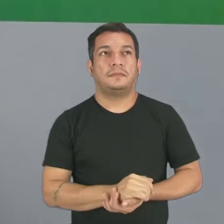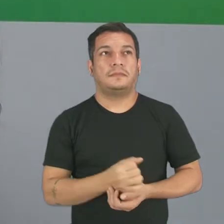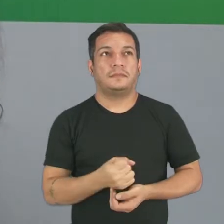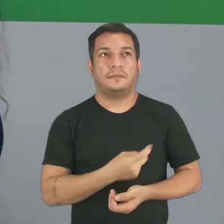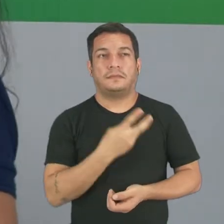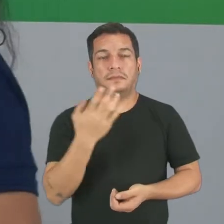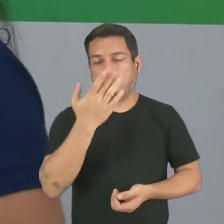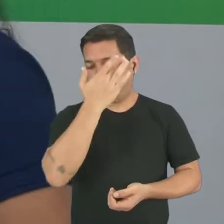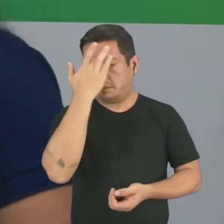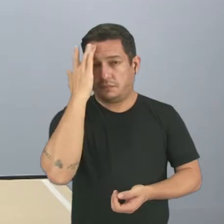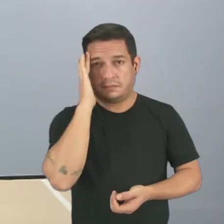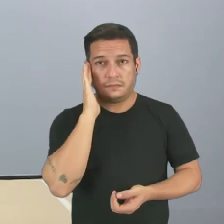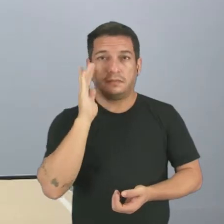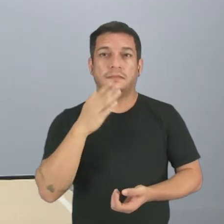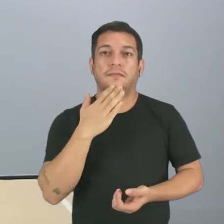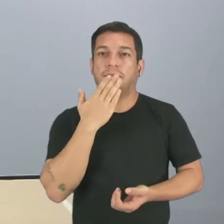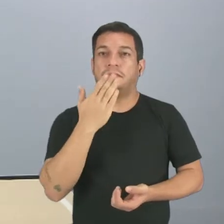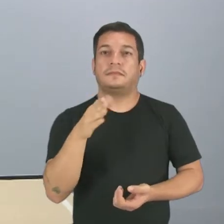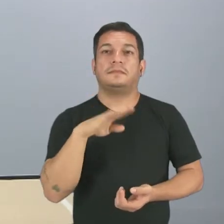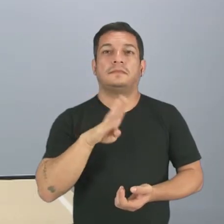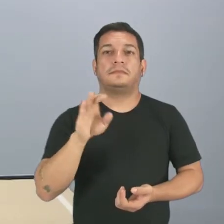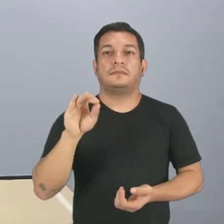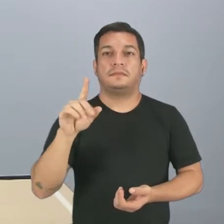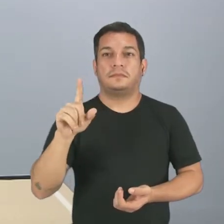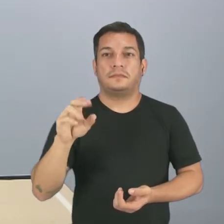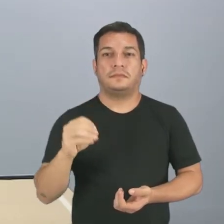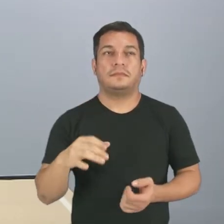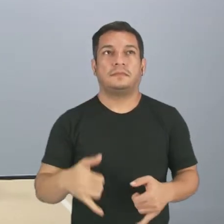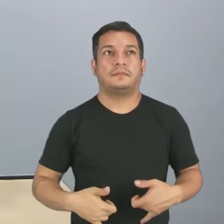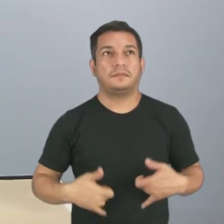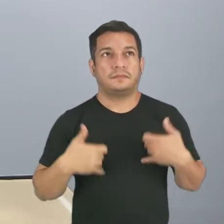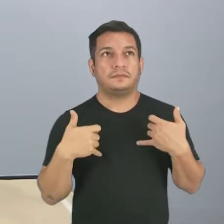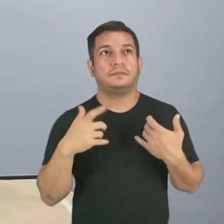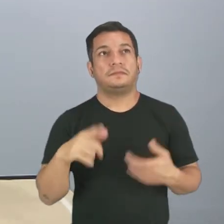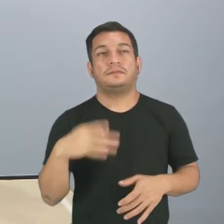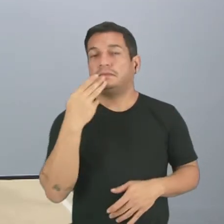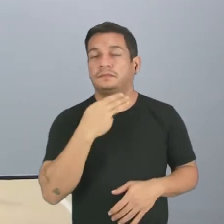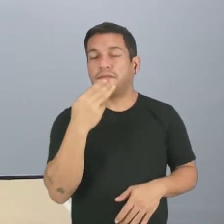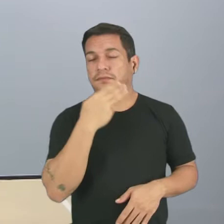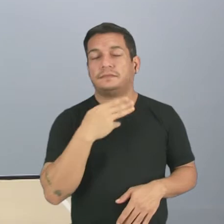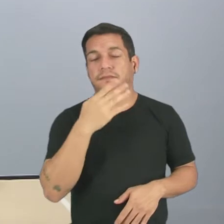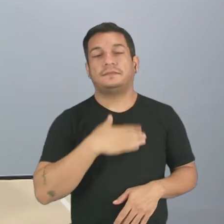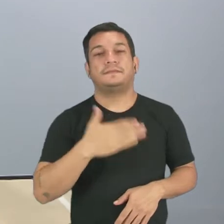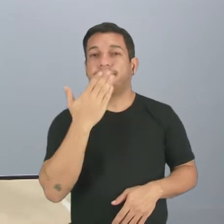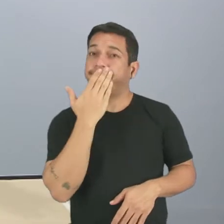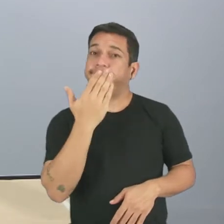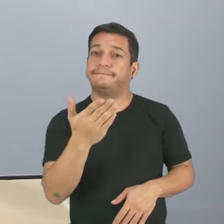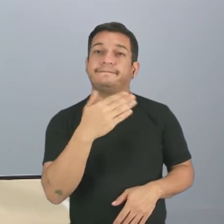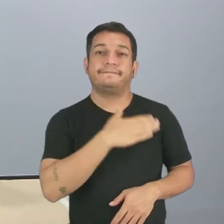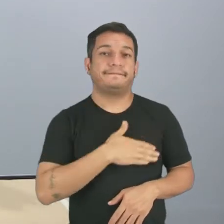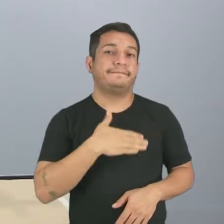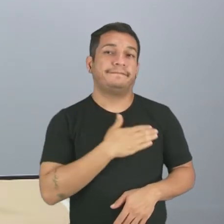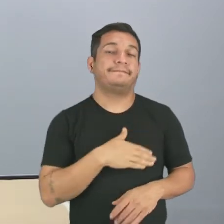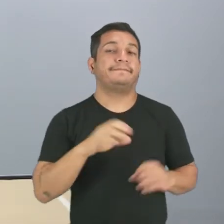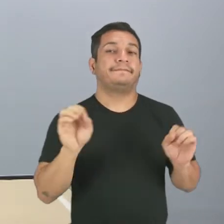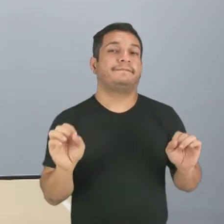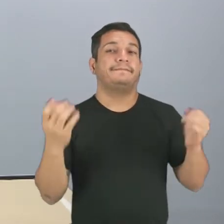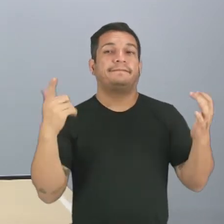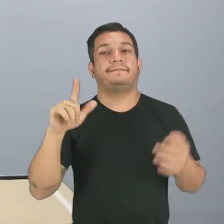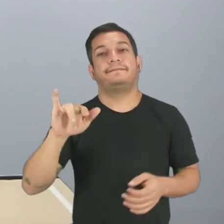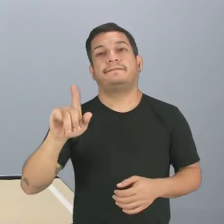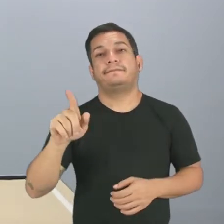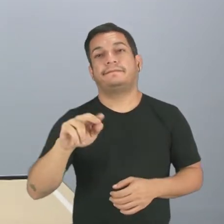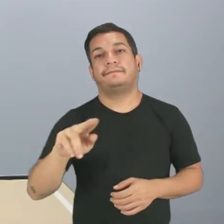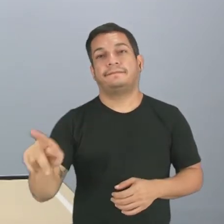de pessoas que preferiram o bolo de aniversário. Então, esse foi o doce preferido da festa do Luiz,